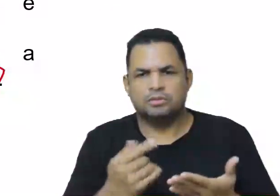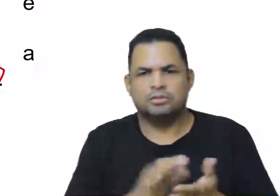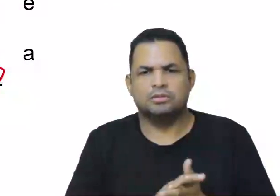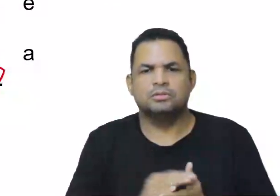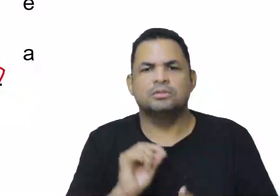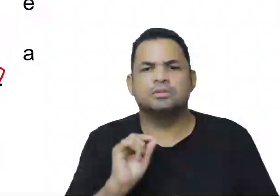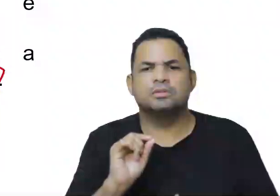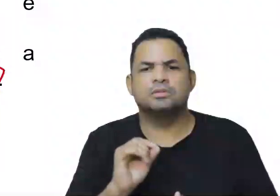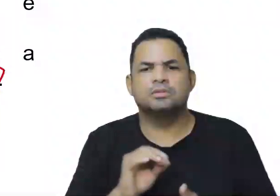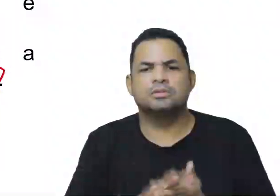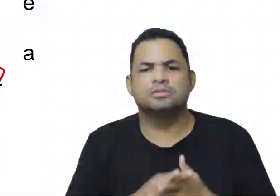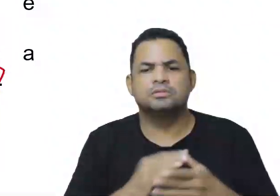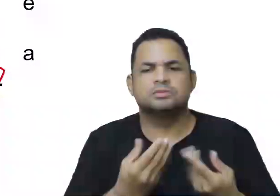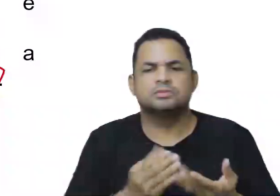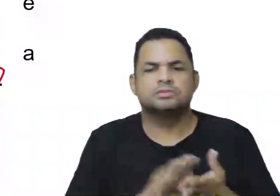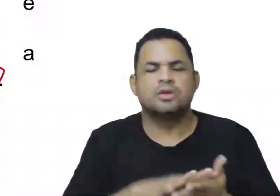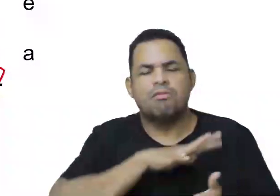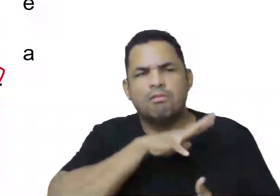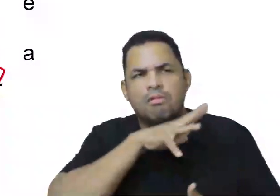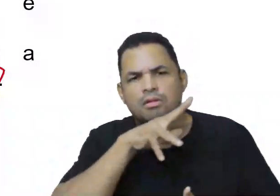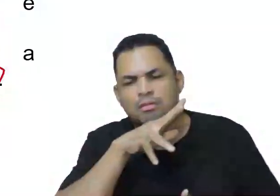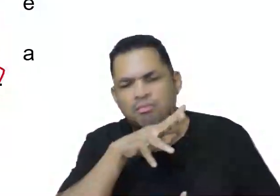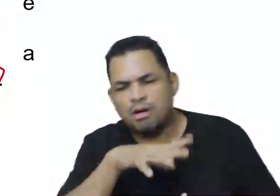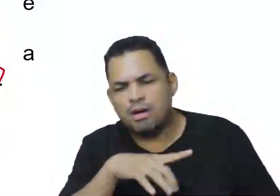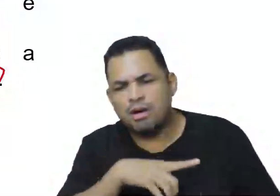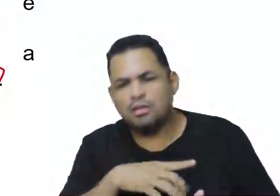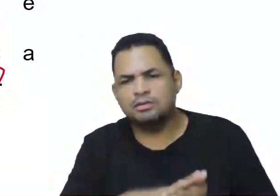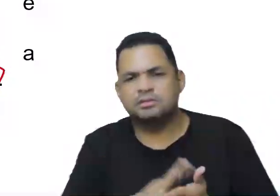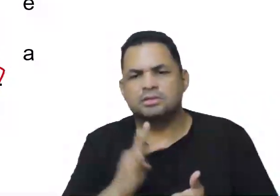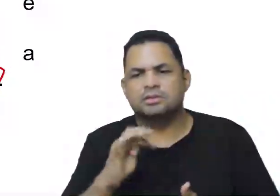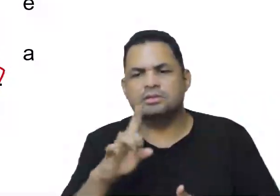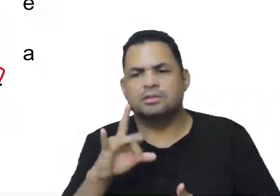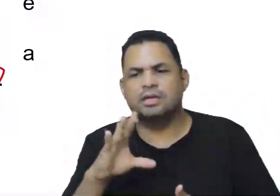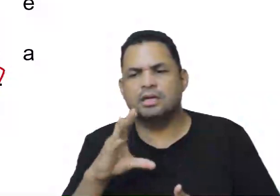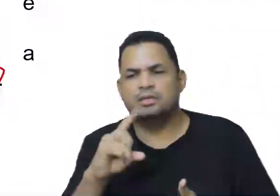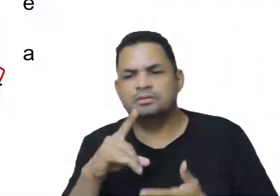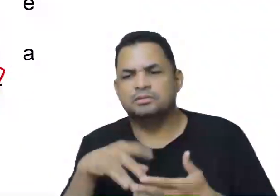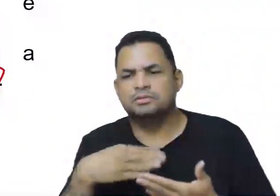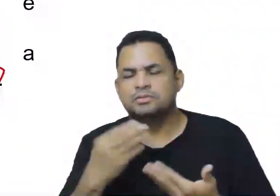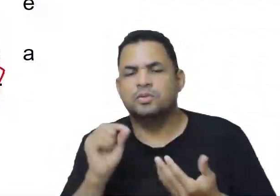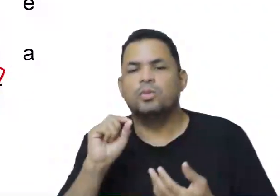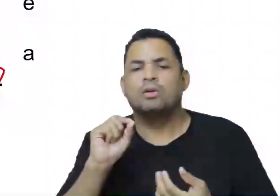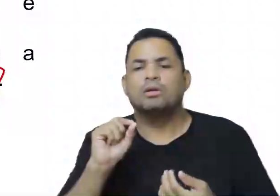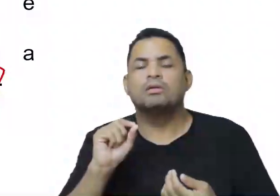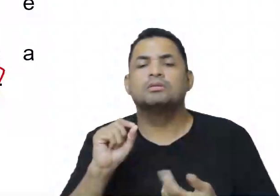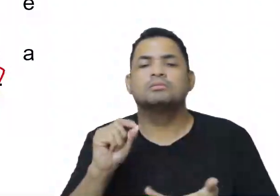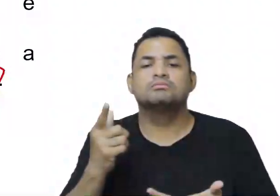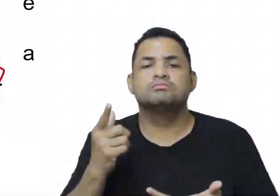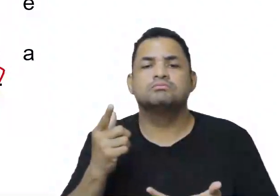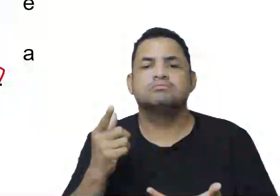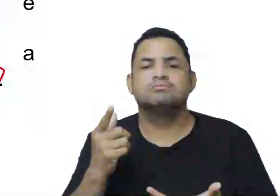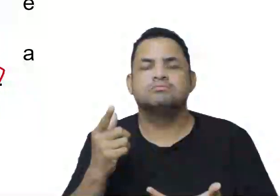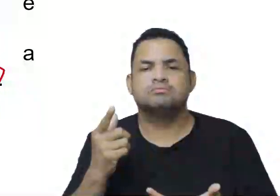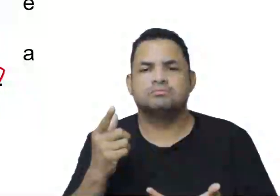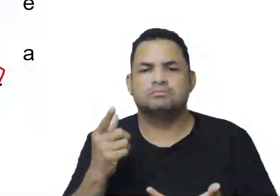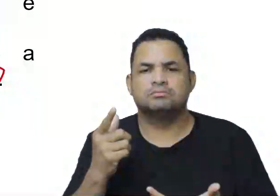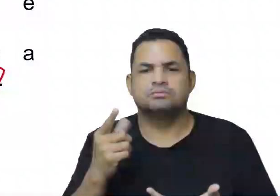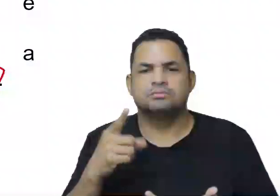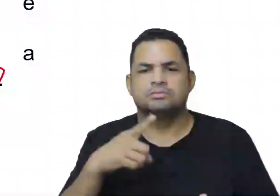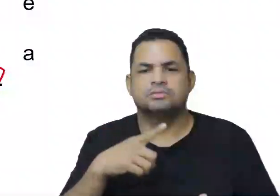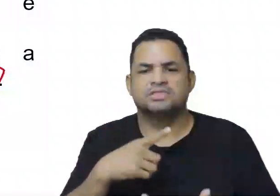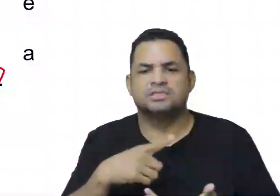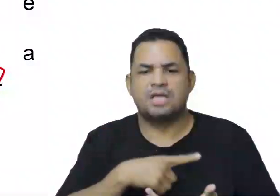falando, os animais triblásticos são bababá, não sei o quê. Ou seja, eles te